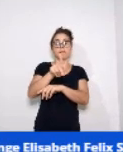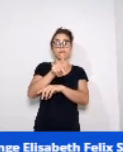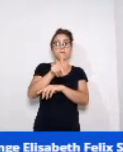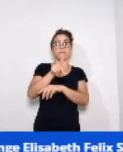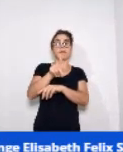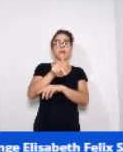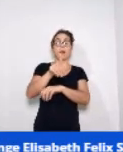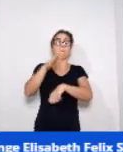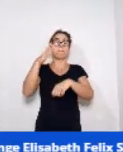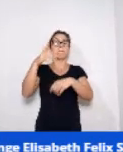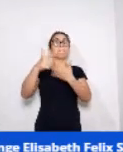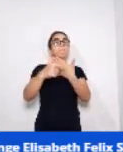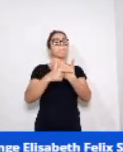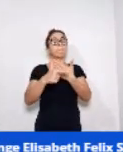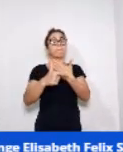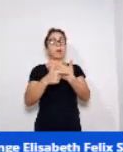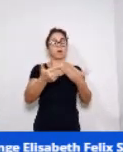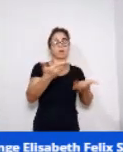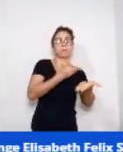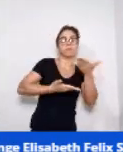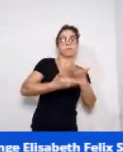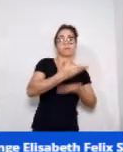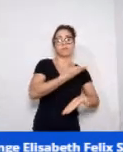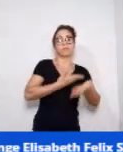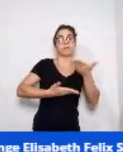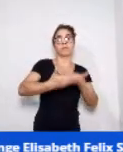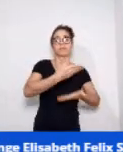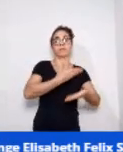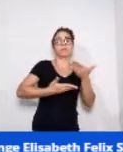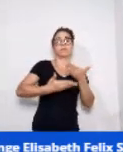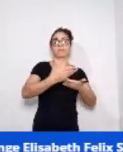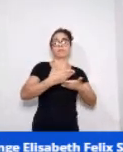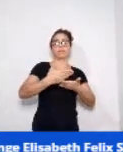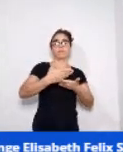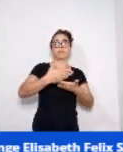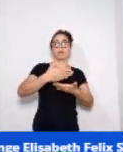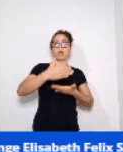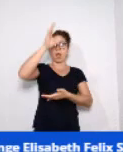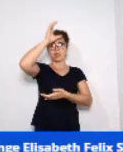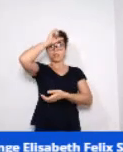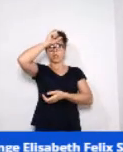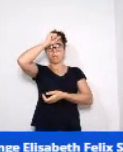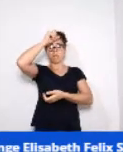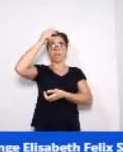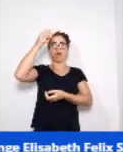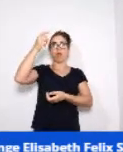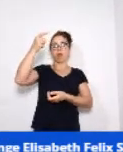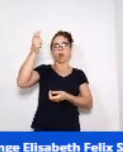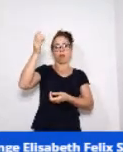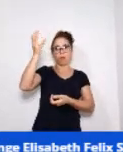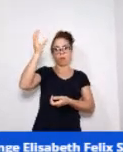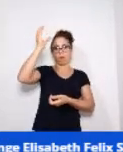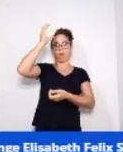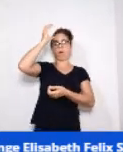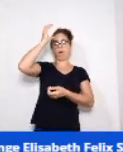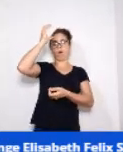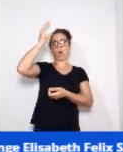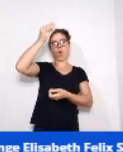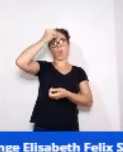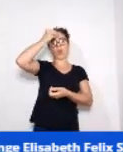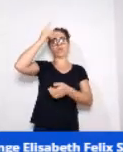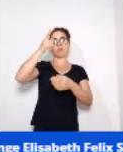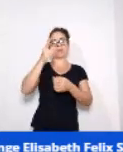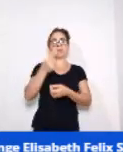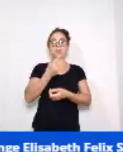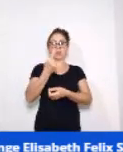papel de mediador e não de detentor do único conhecimento, que é o professor rever as suas